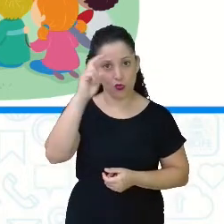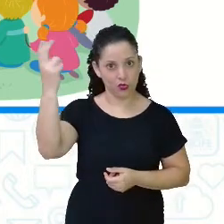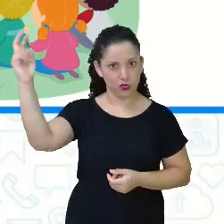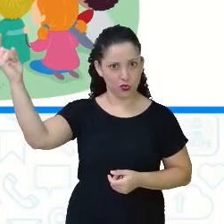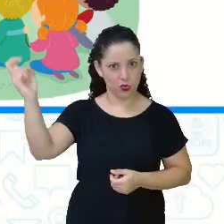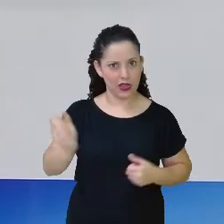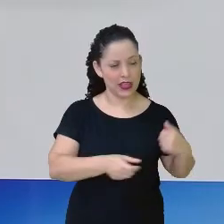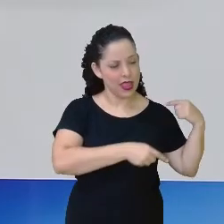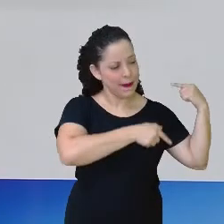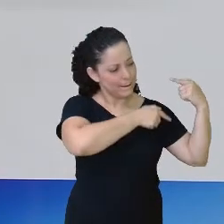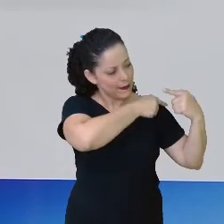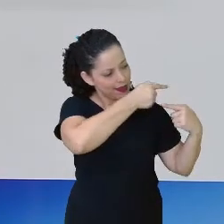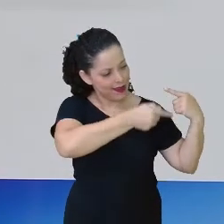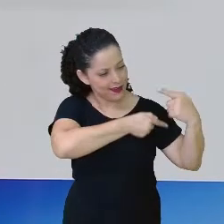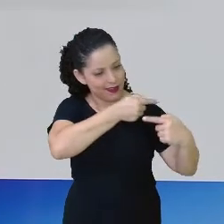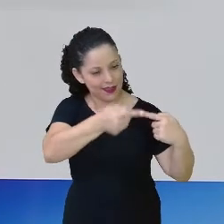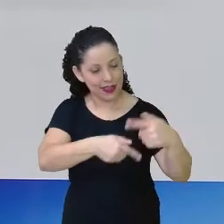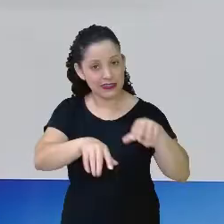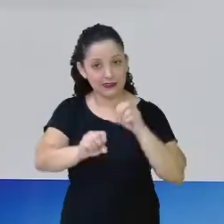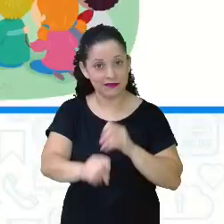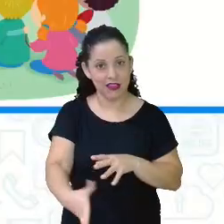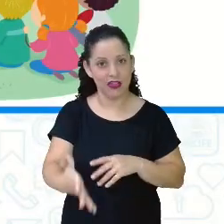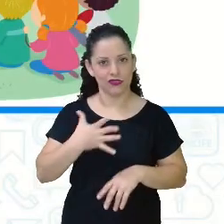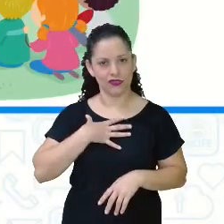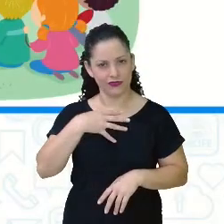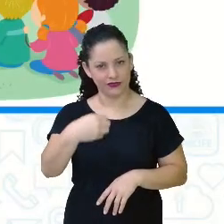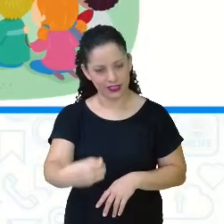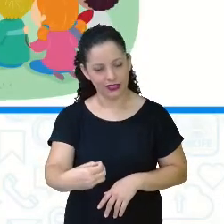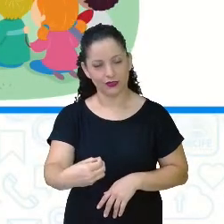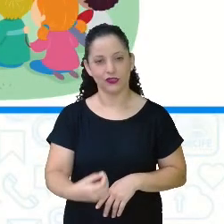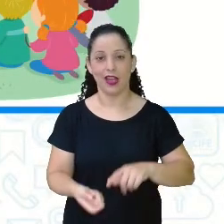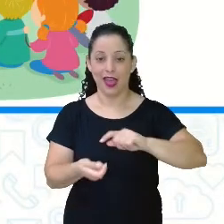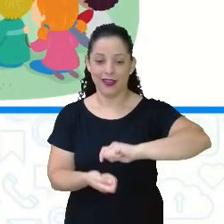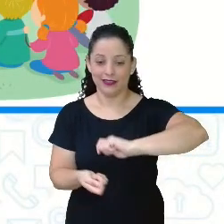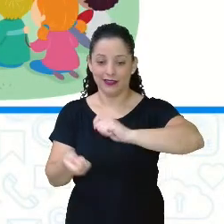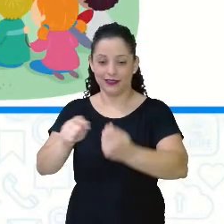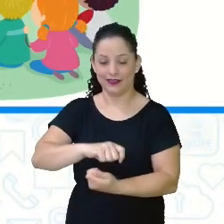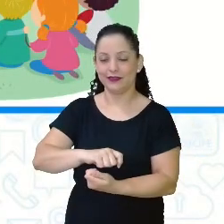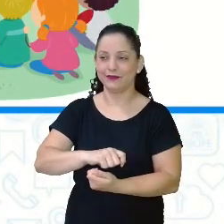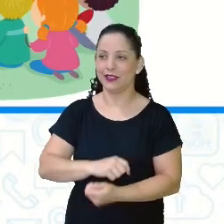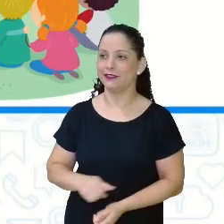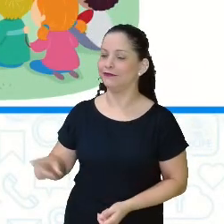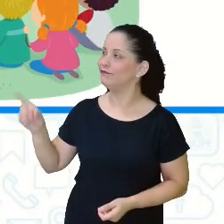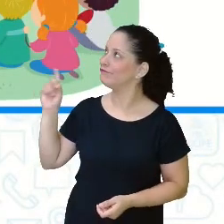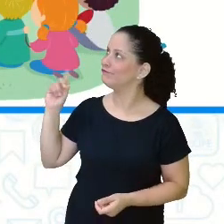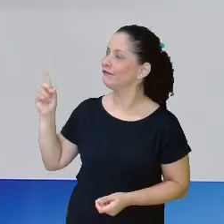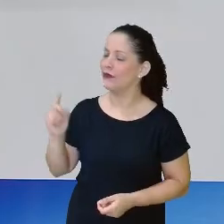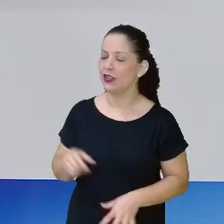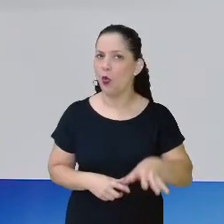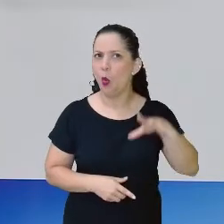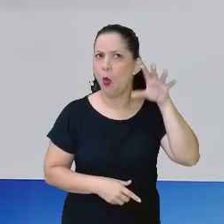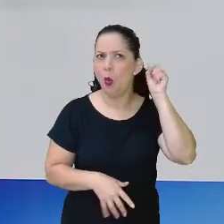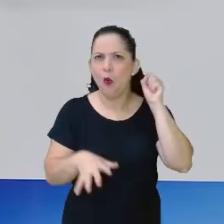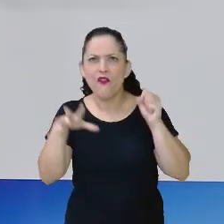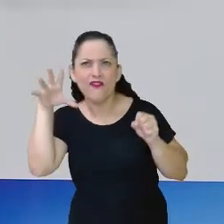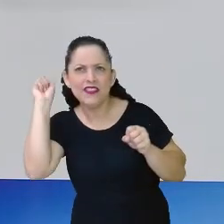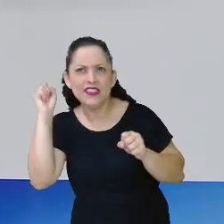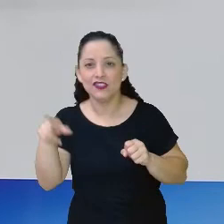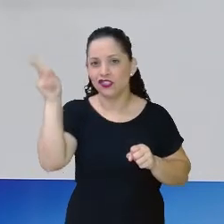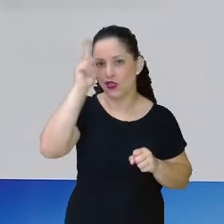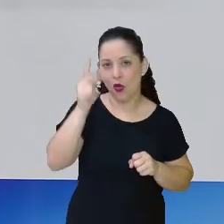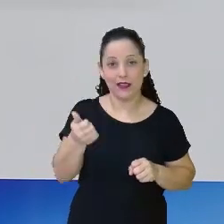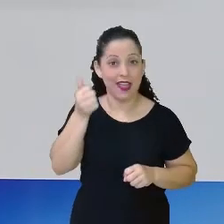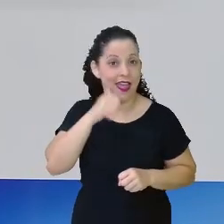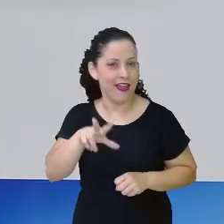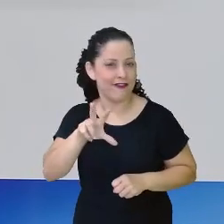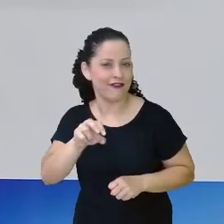filho, mas ele fez o quê? Ele as organizou e criou uma versão definitiva de sua autoria. Ele ouvia histórias, quem sabe, né, dos seus